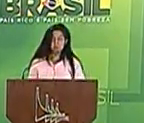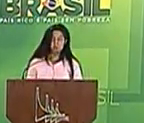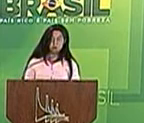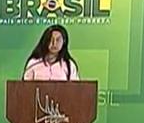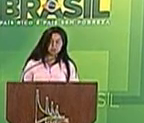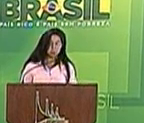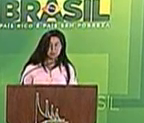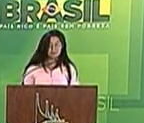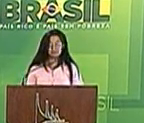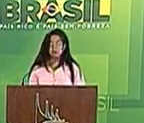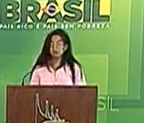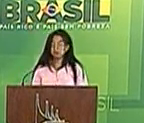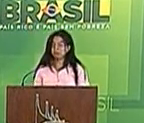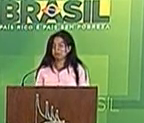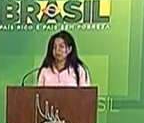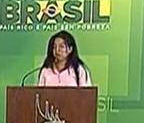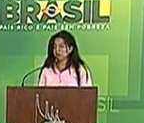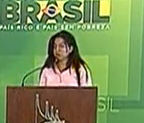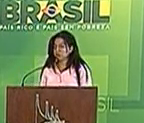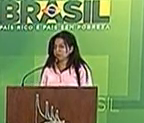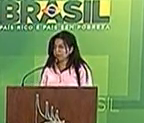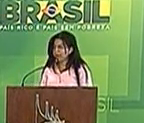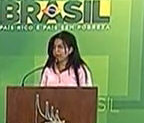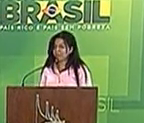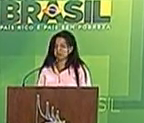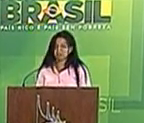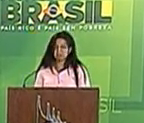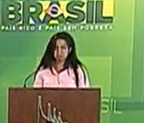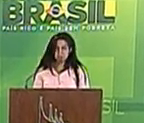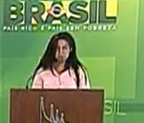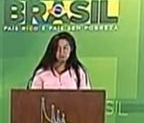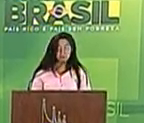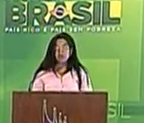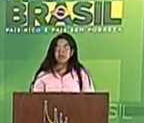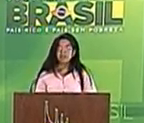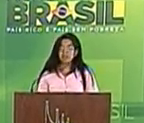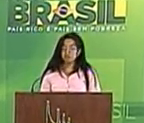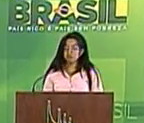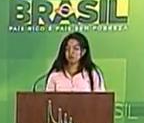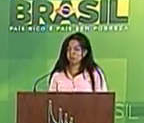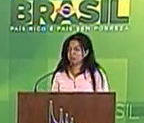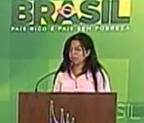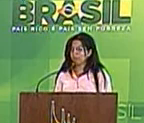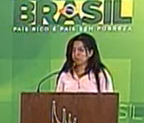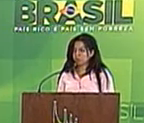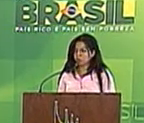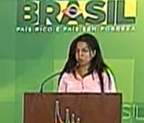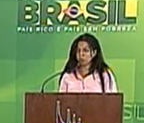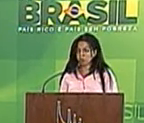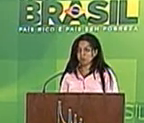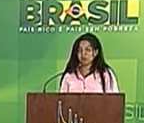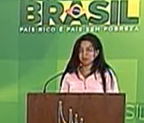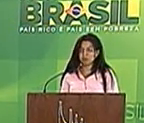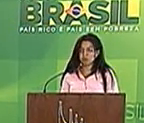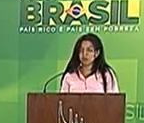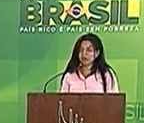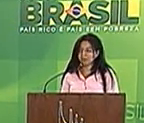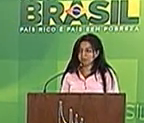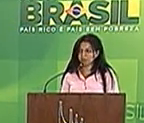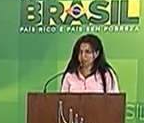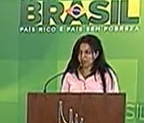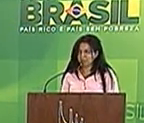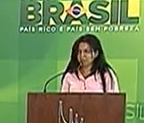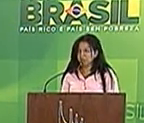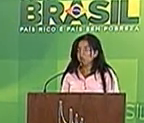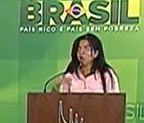Oi bom dia a todos a todos meu nome é Ana Paula sou separada tenho três filhas recentemente ao mês Acabei de concluir o curso de manutenção